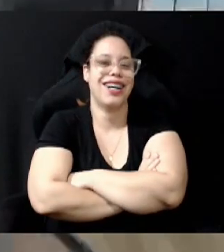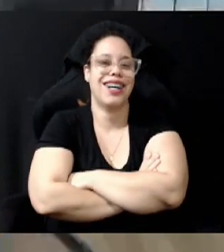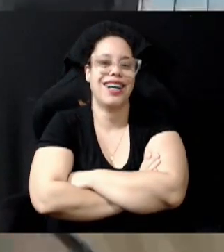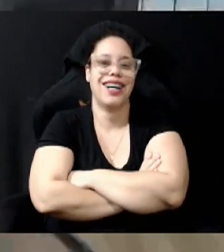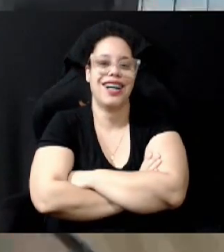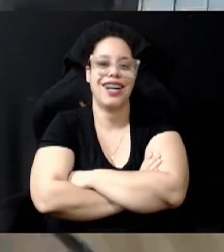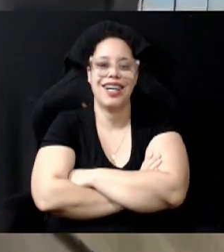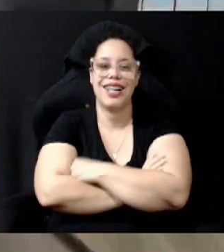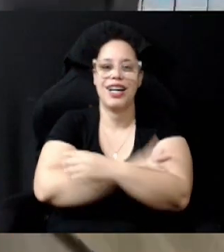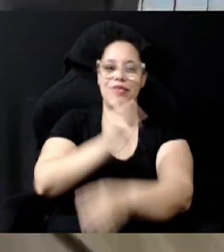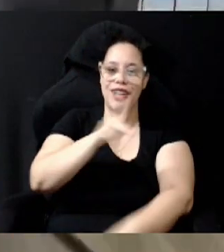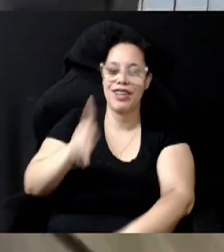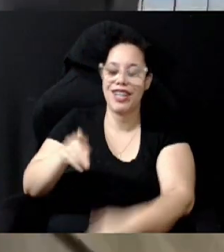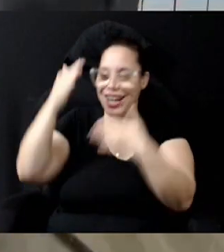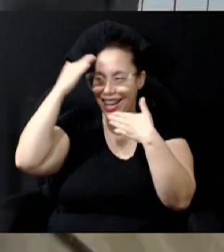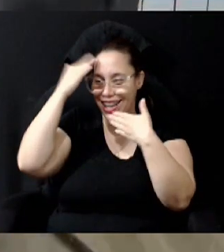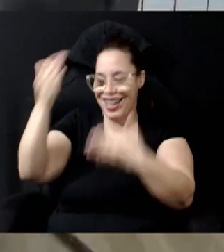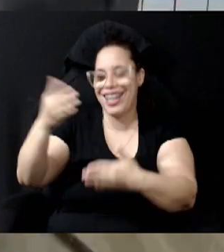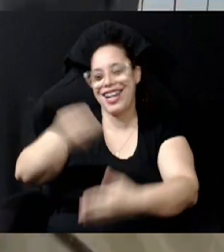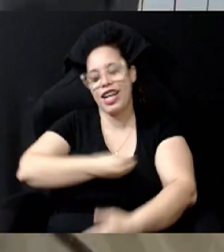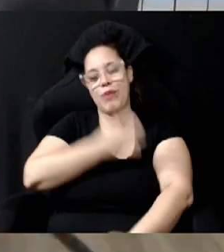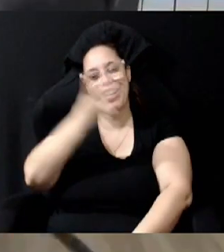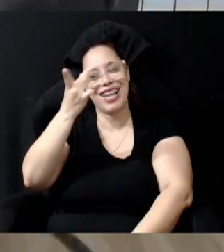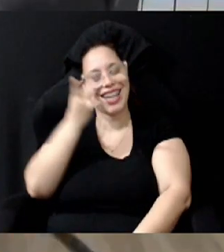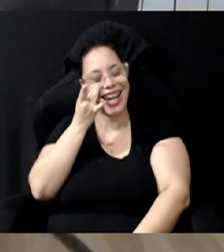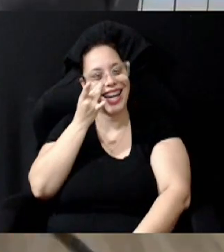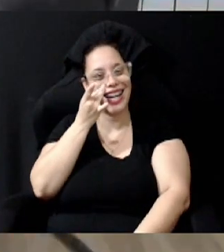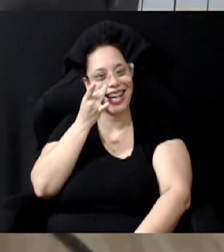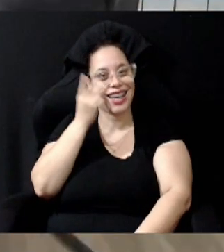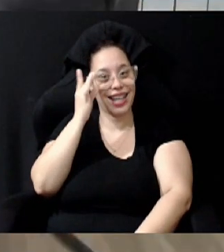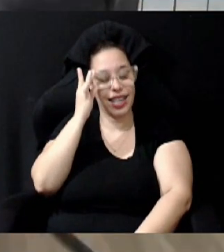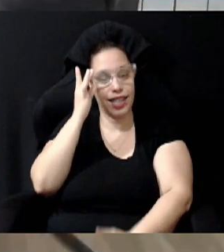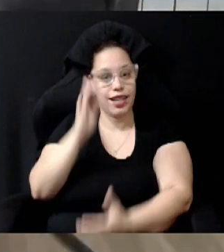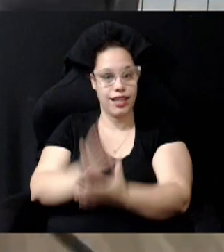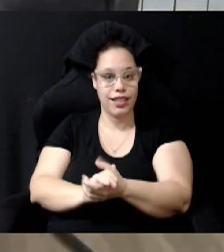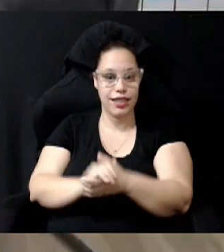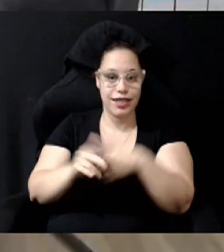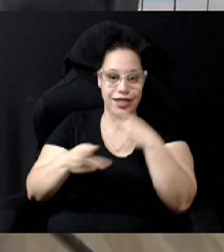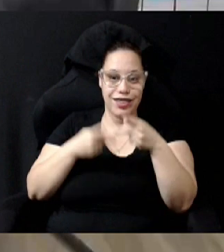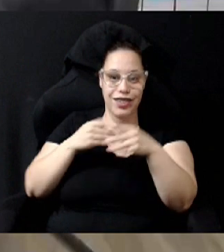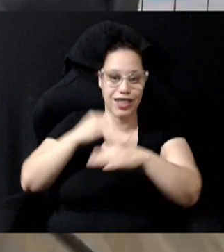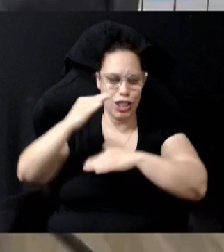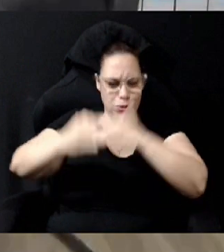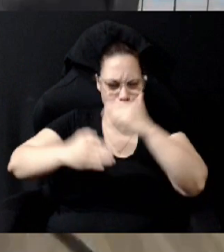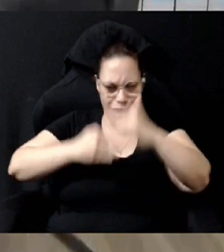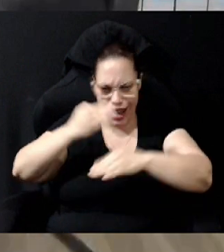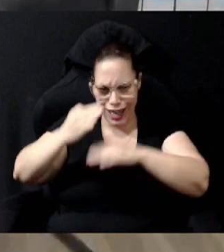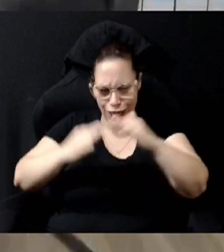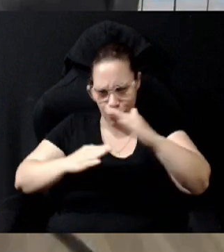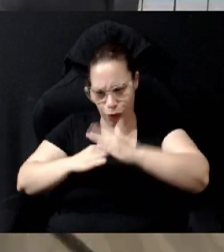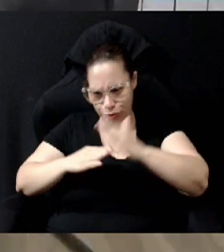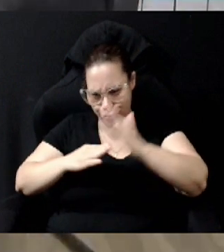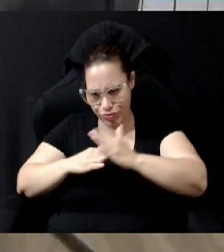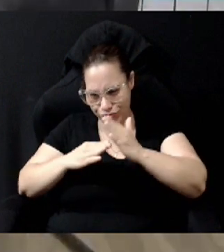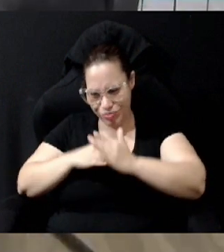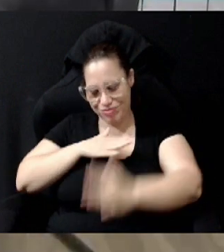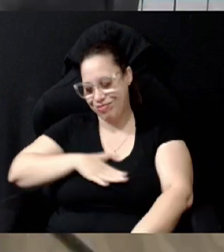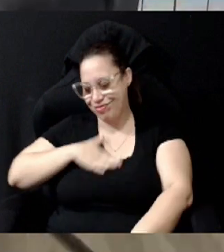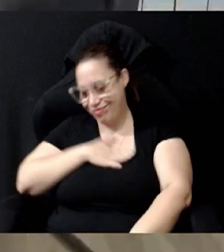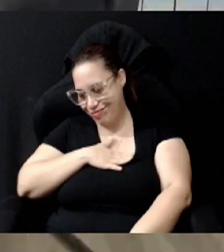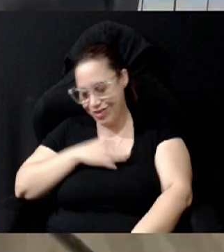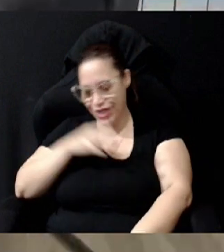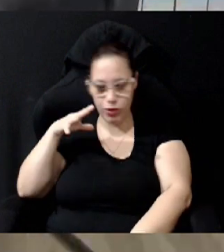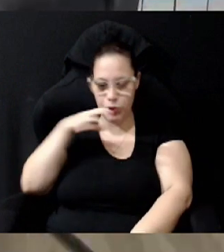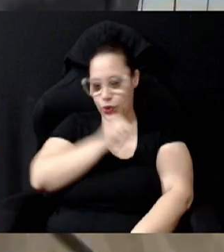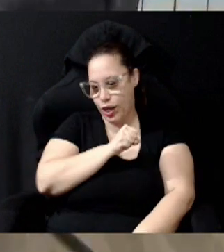quero agradecer a sua presença. O pessoal aí de cima está me avisando que a gente já passou o nosso tempo. É muito gostoso, o tempo passa muito rápido,